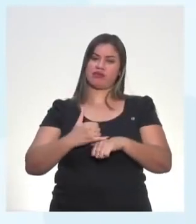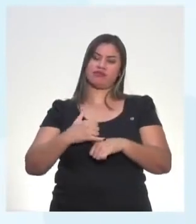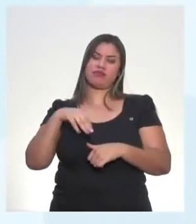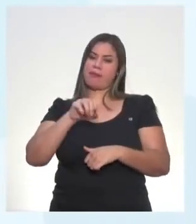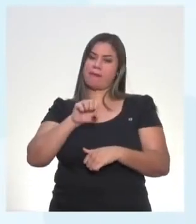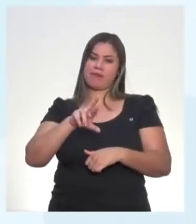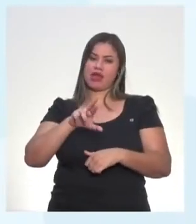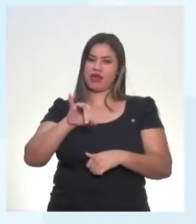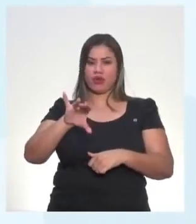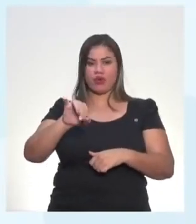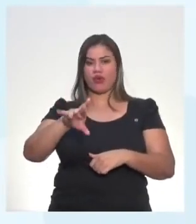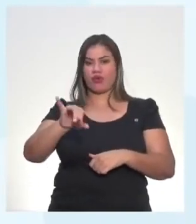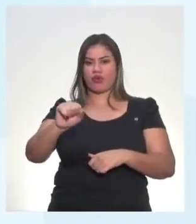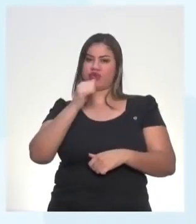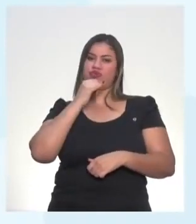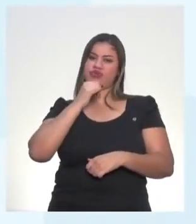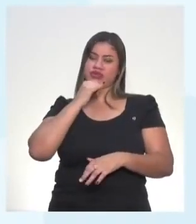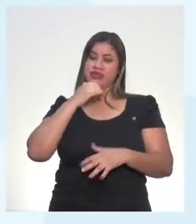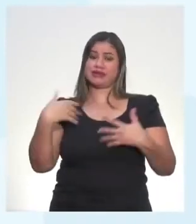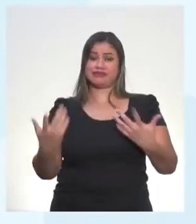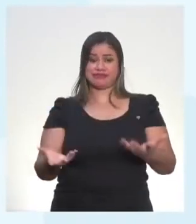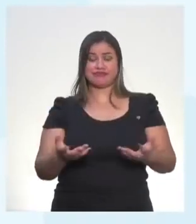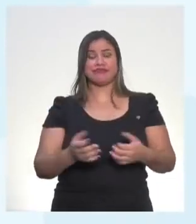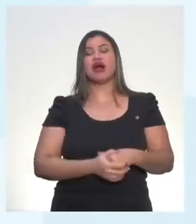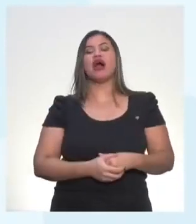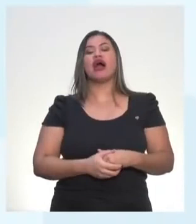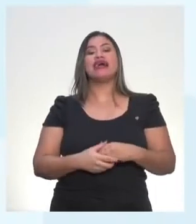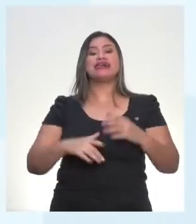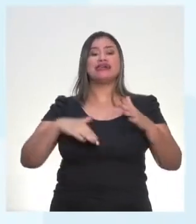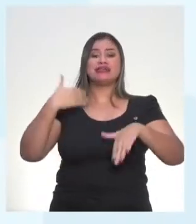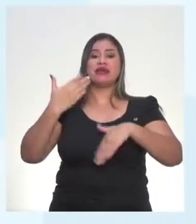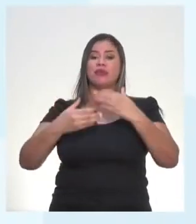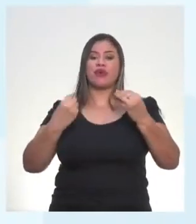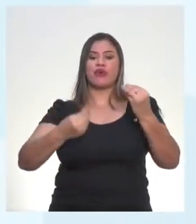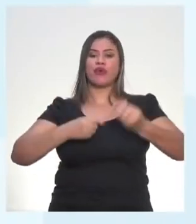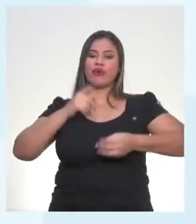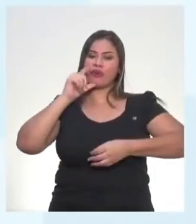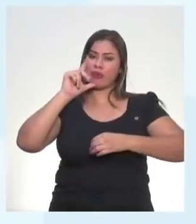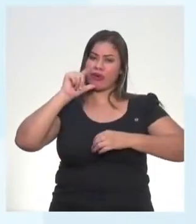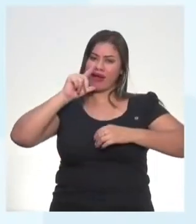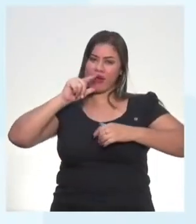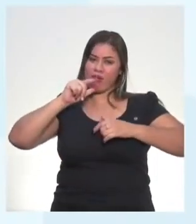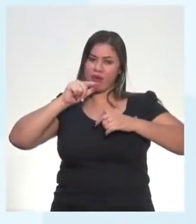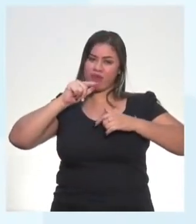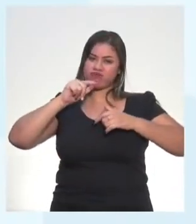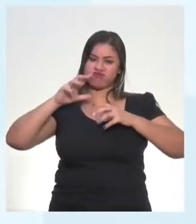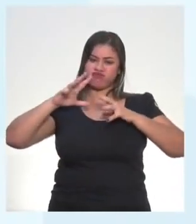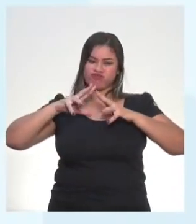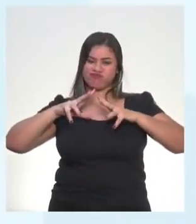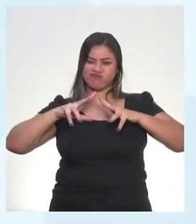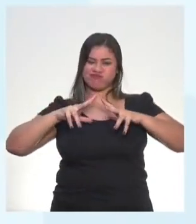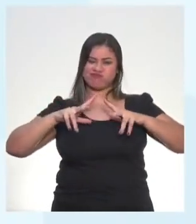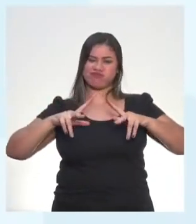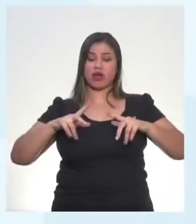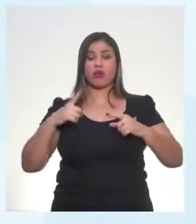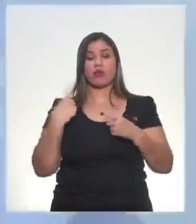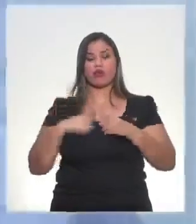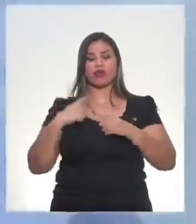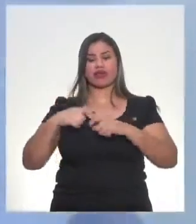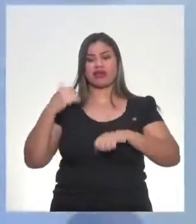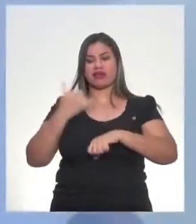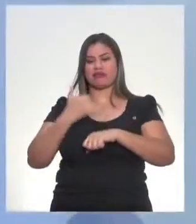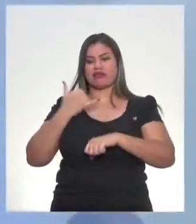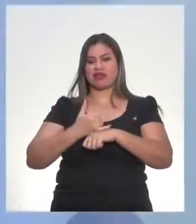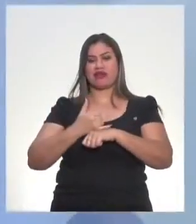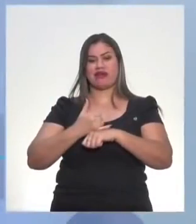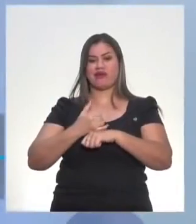mercúrio, por exemplo. E isso acaba totalmente com a água, o recurso hídrico, porque o metal pesado ele acumula no